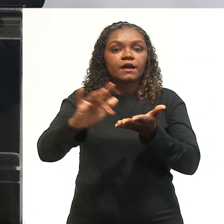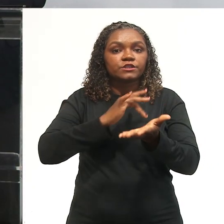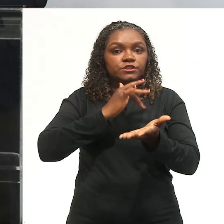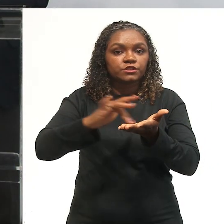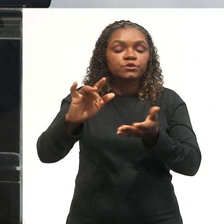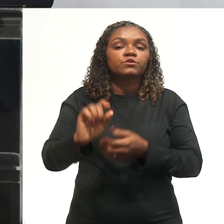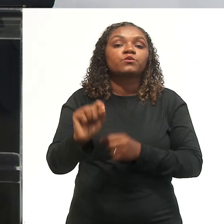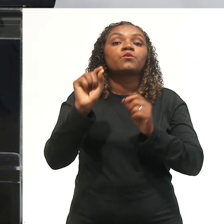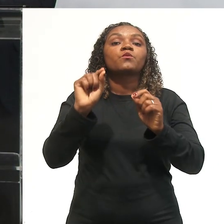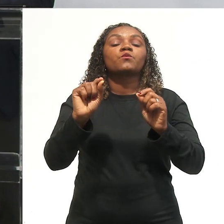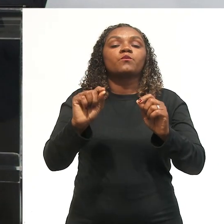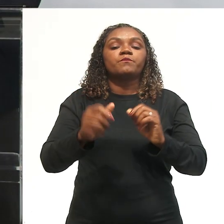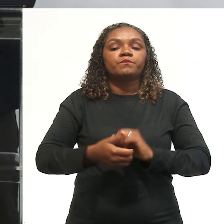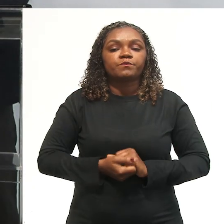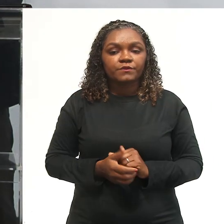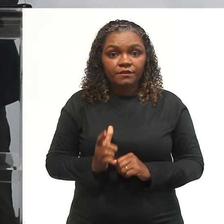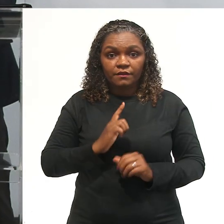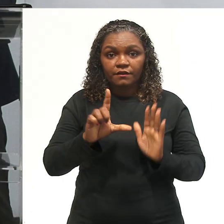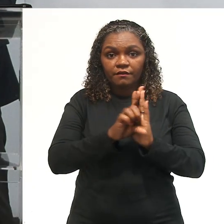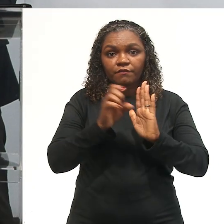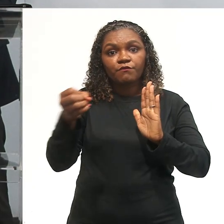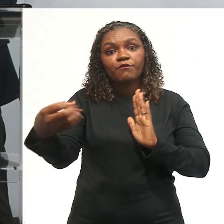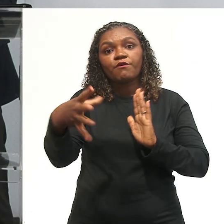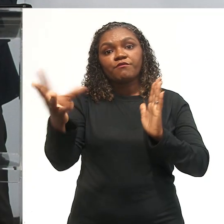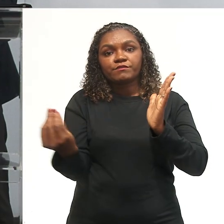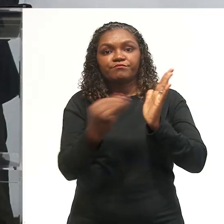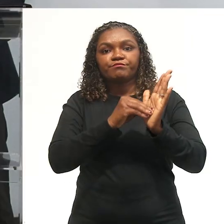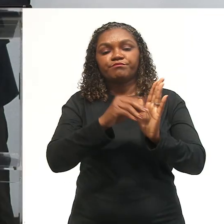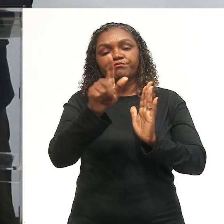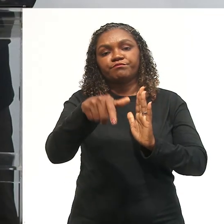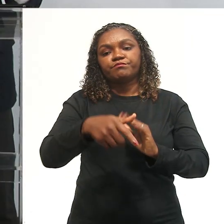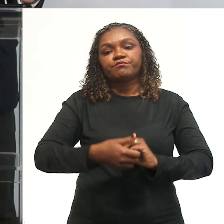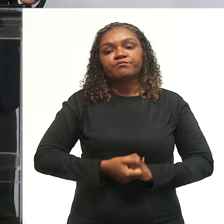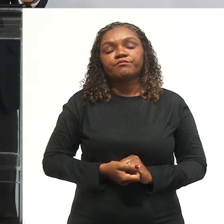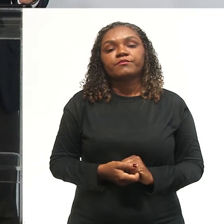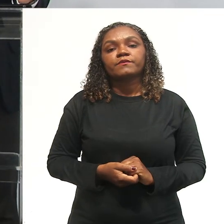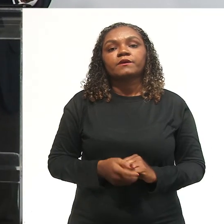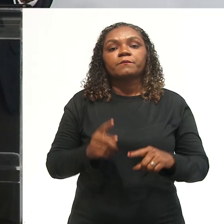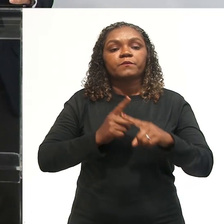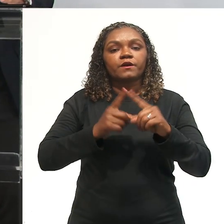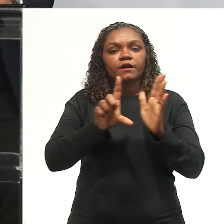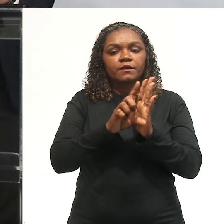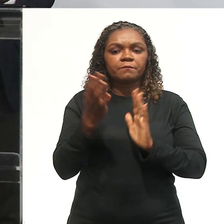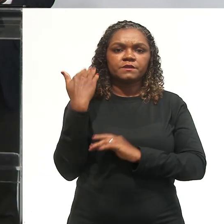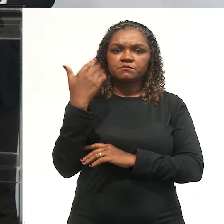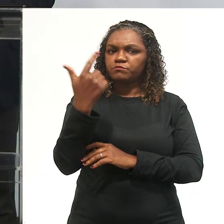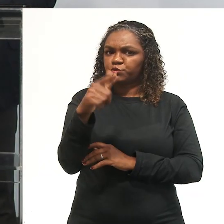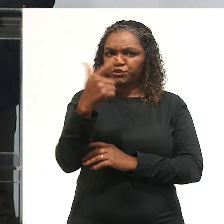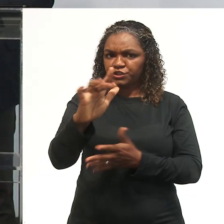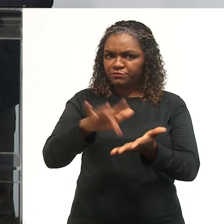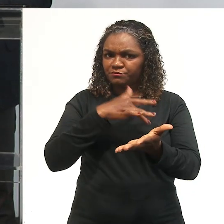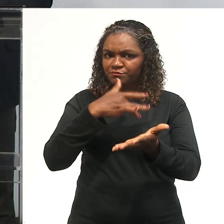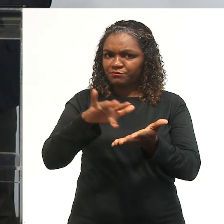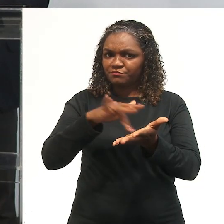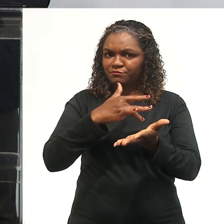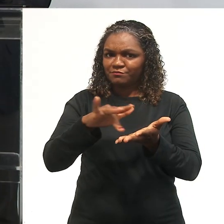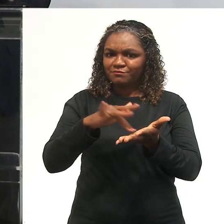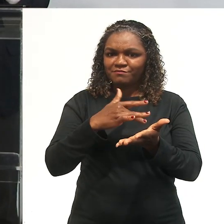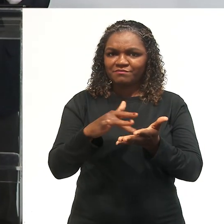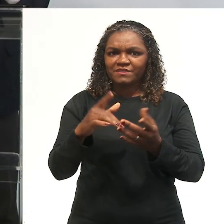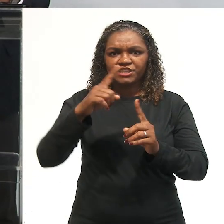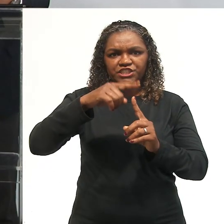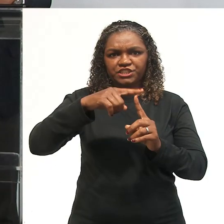uma diferença que veio na nova lei de licitações. A lei anterior não trazia o pregão eletrônico como